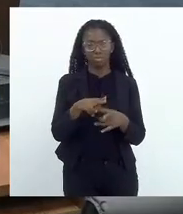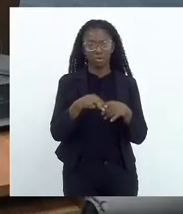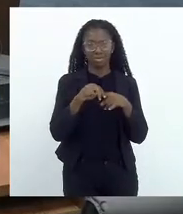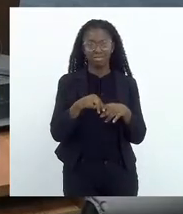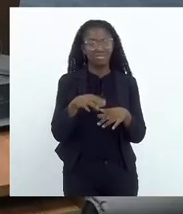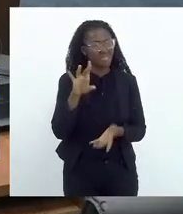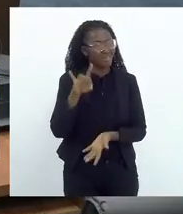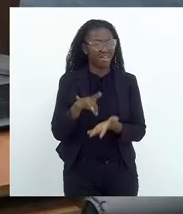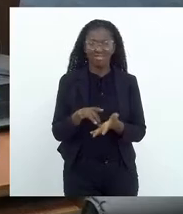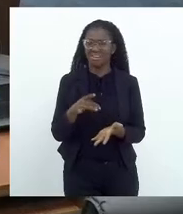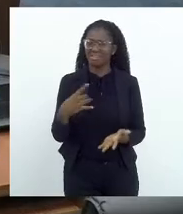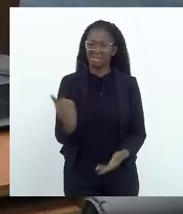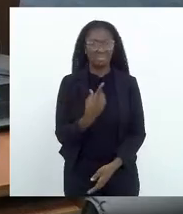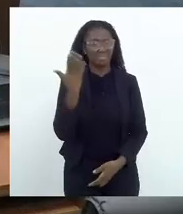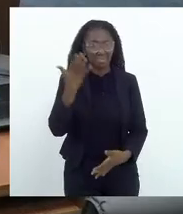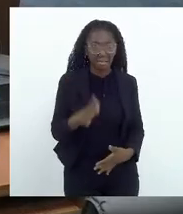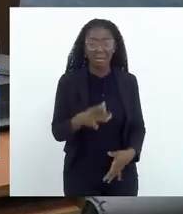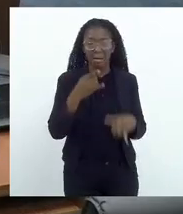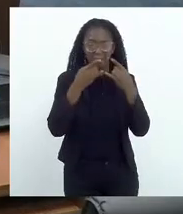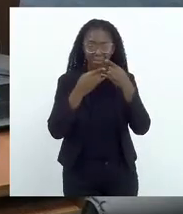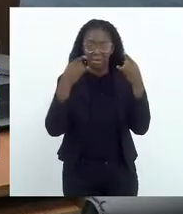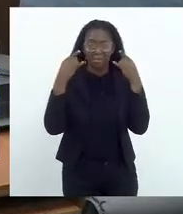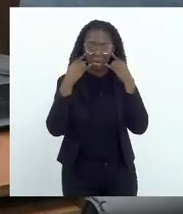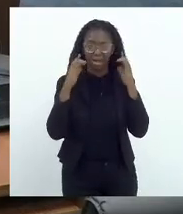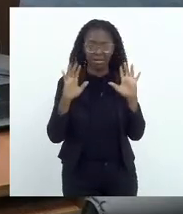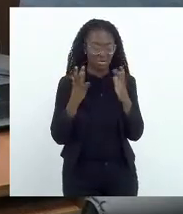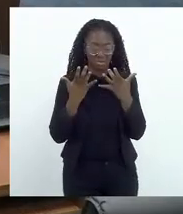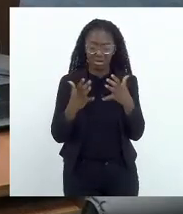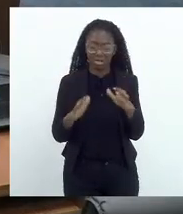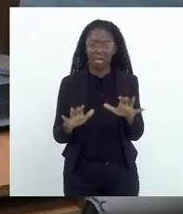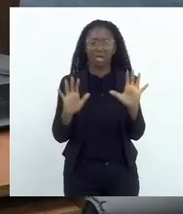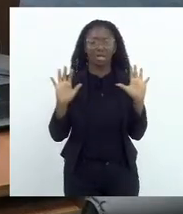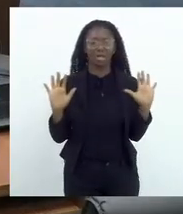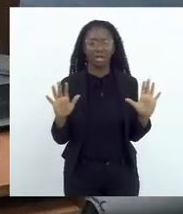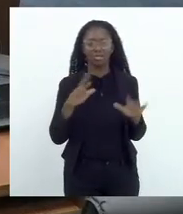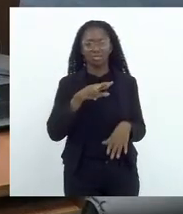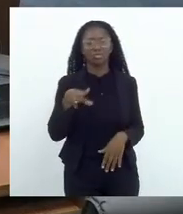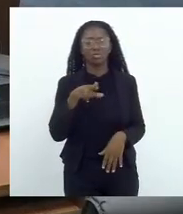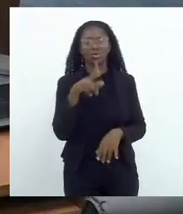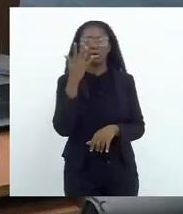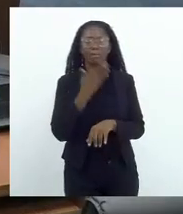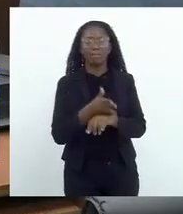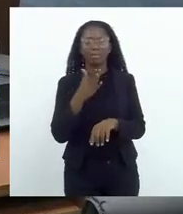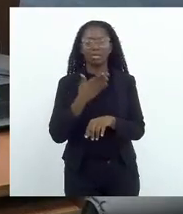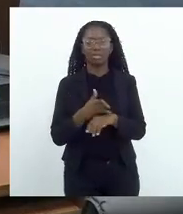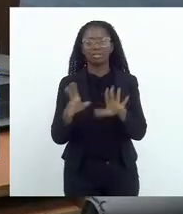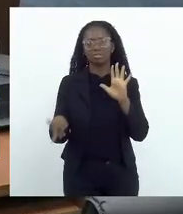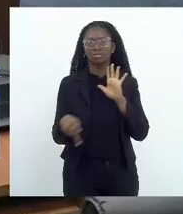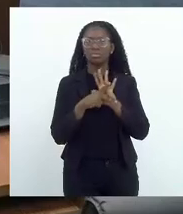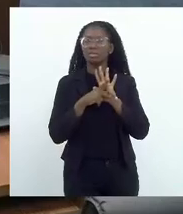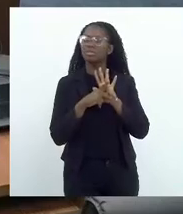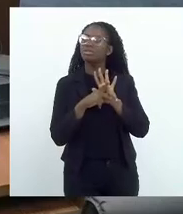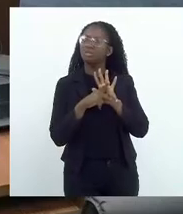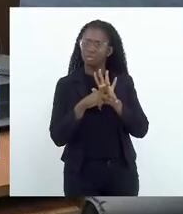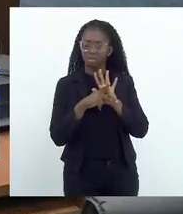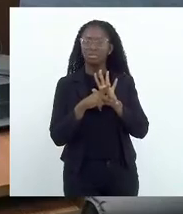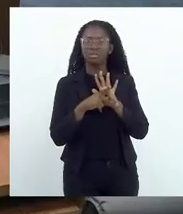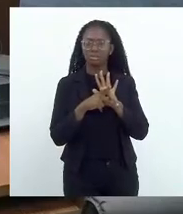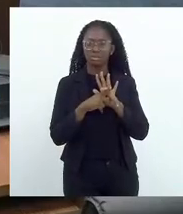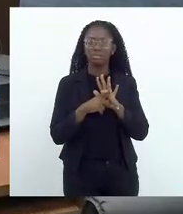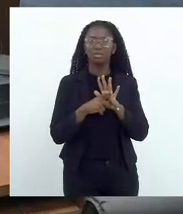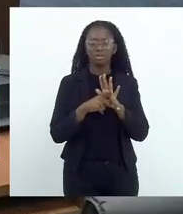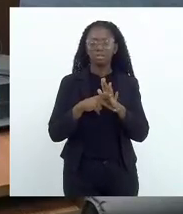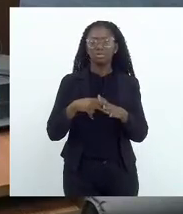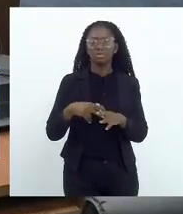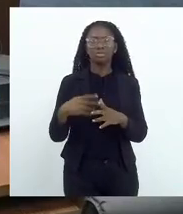mais utilizar máscara. Essa não é uma prática, né, que faz parte do nosso protocolo